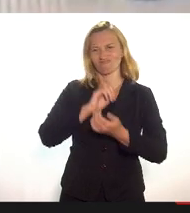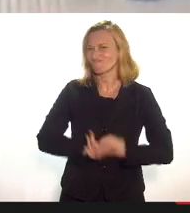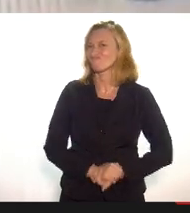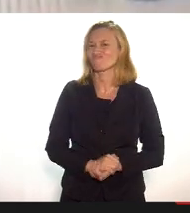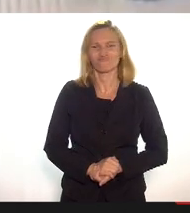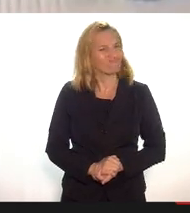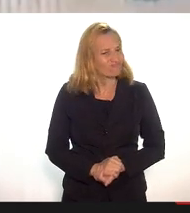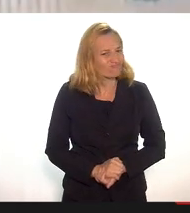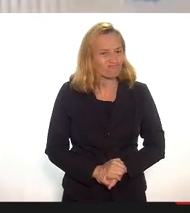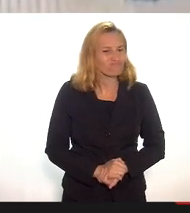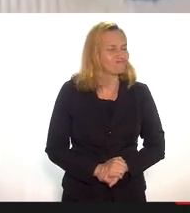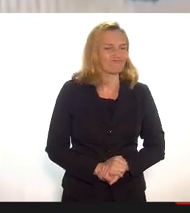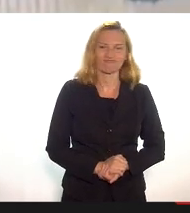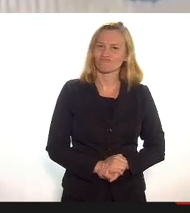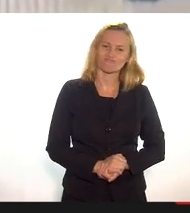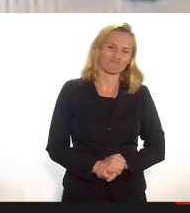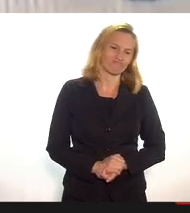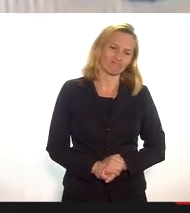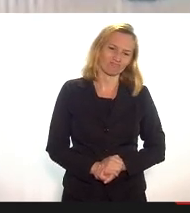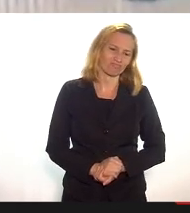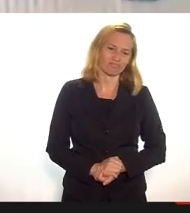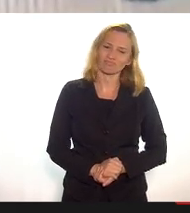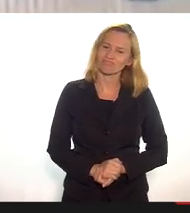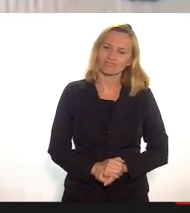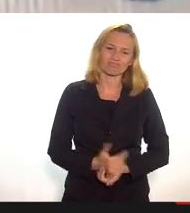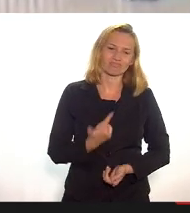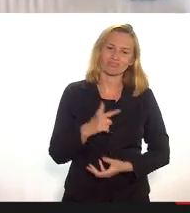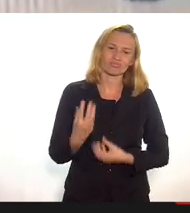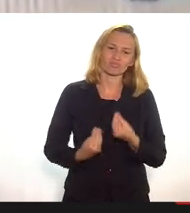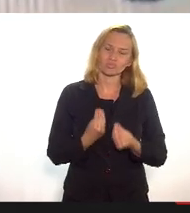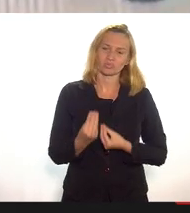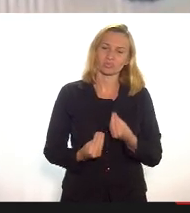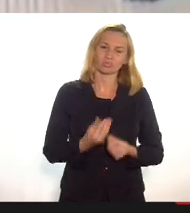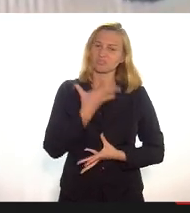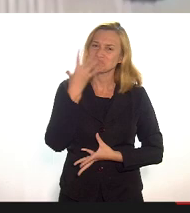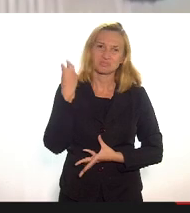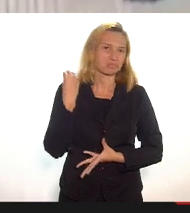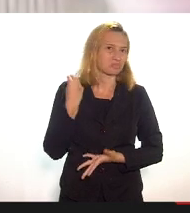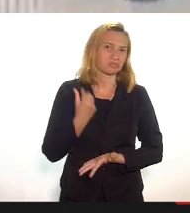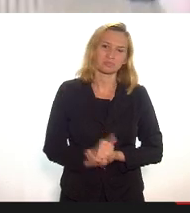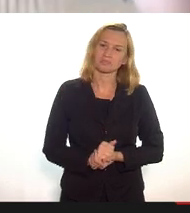entubar sem trocadilho. Não dá para a gente entubar mais